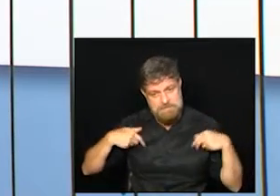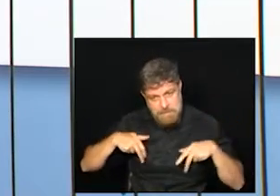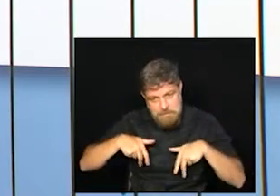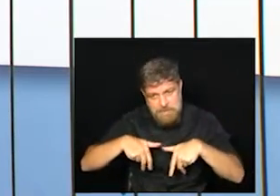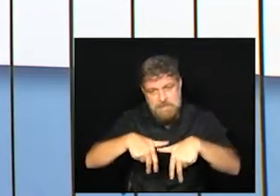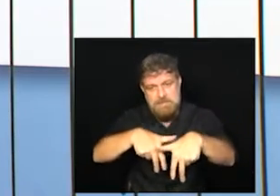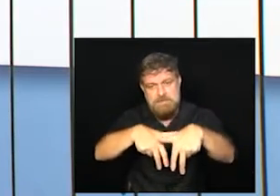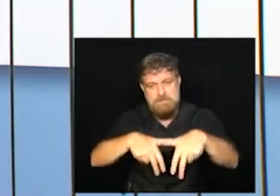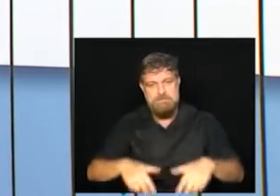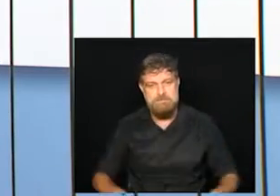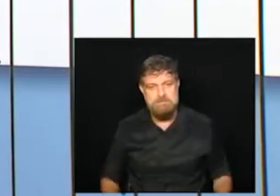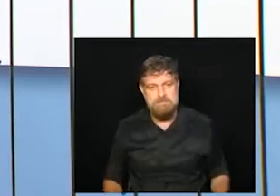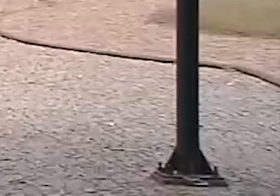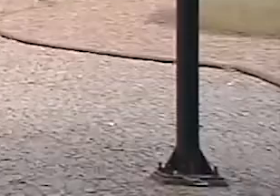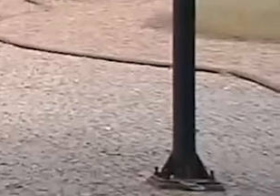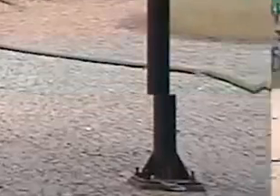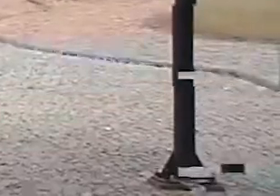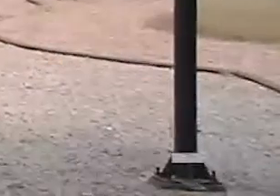pedestres.